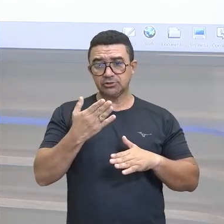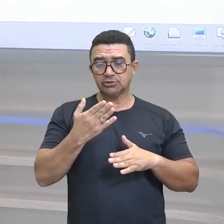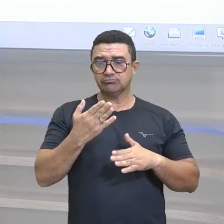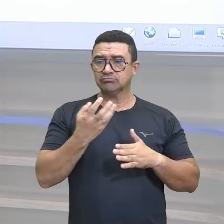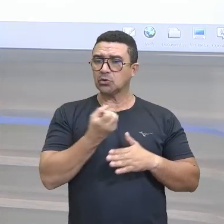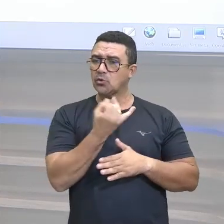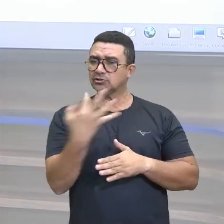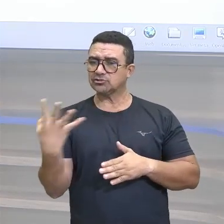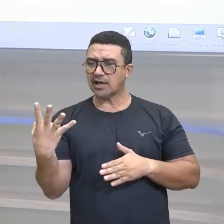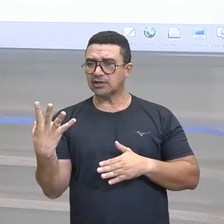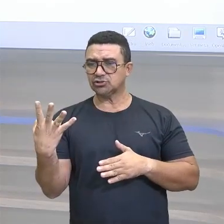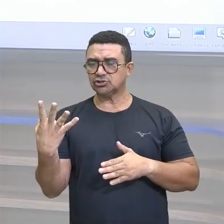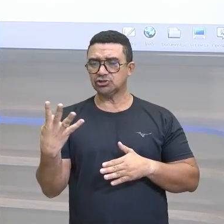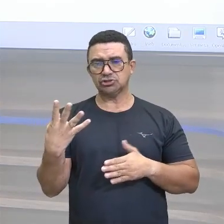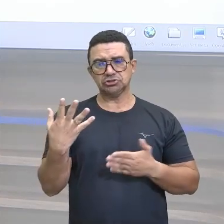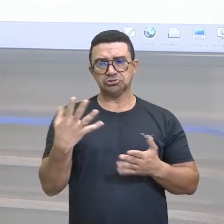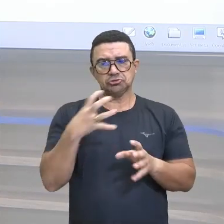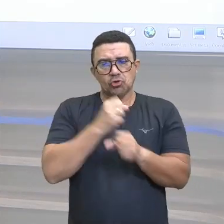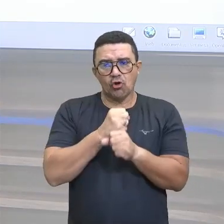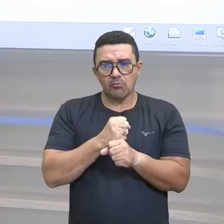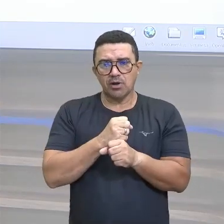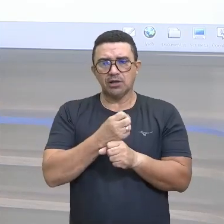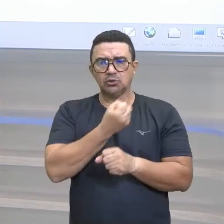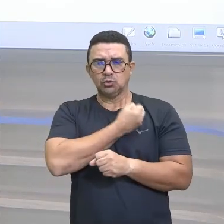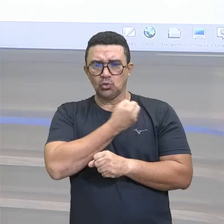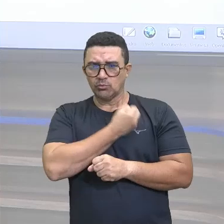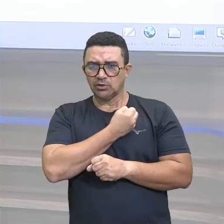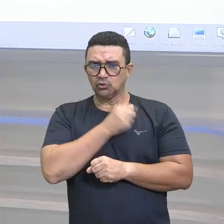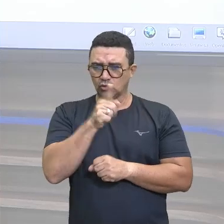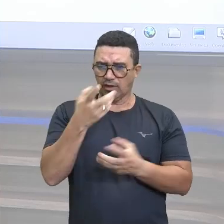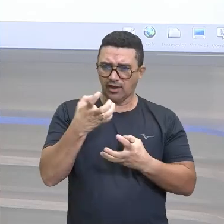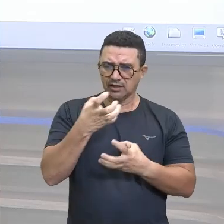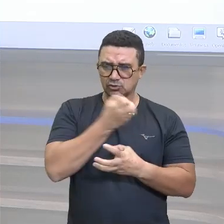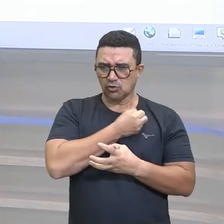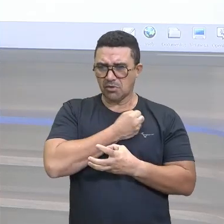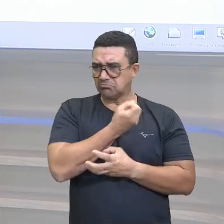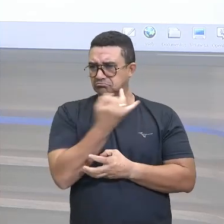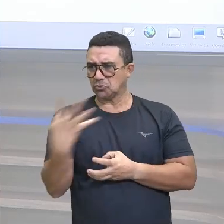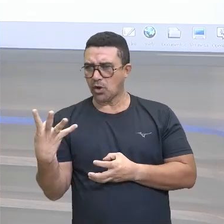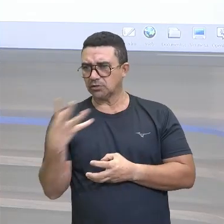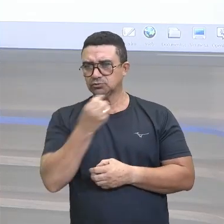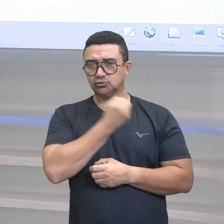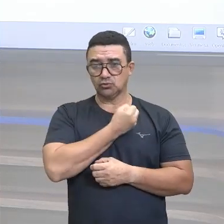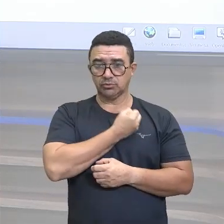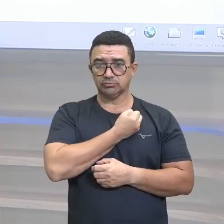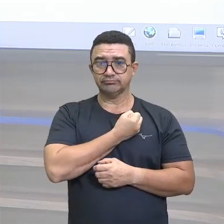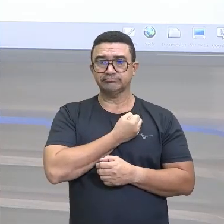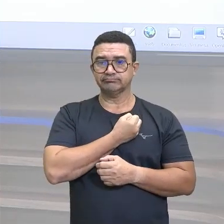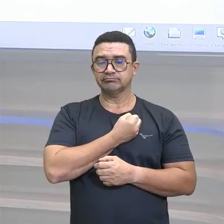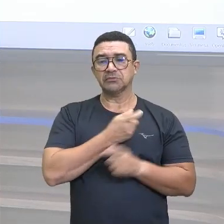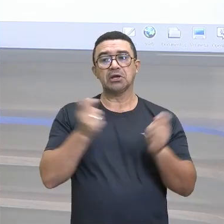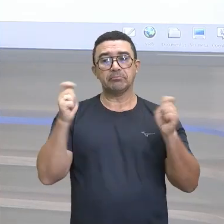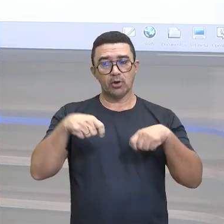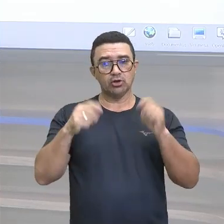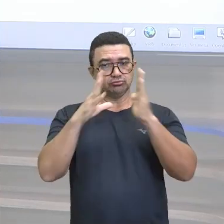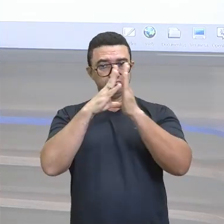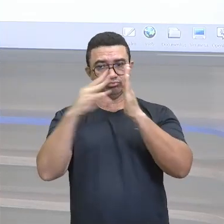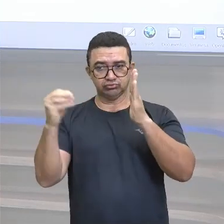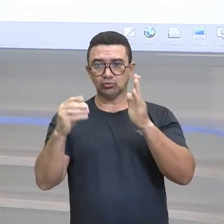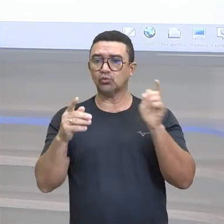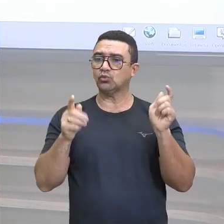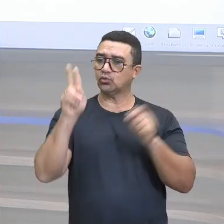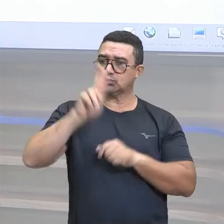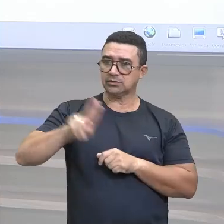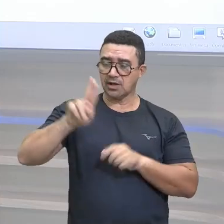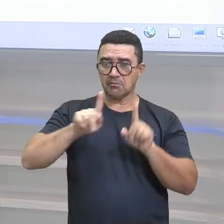de 10 termos, se ele pedir quantos termos você quer somar, então você vai usar essa expressão. Mas, quando eu tenho